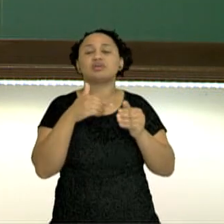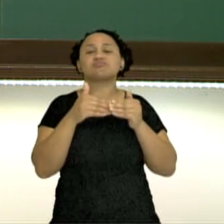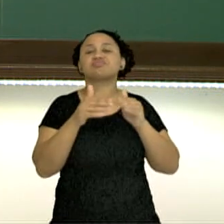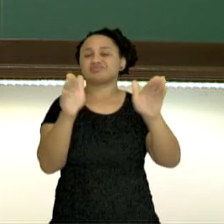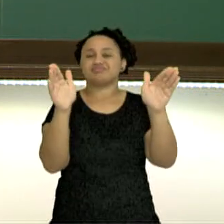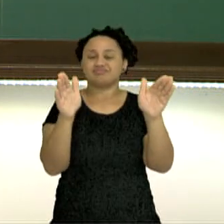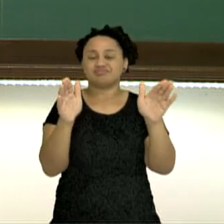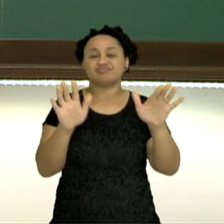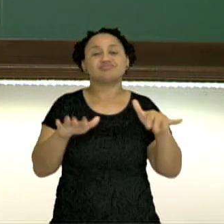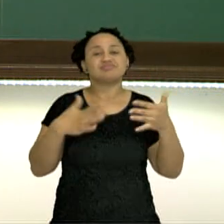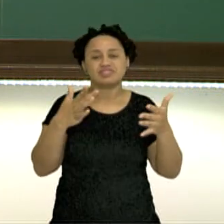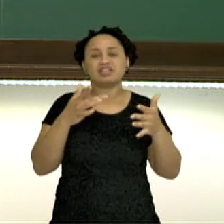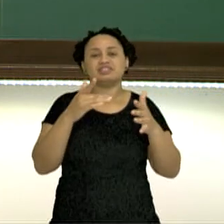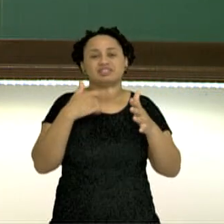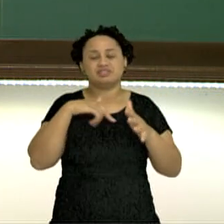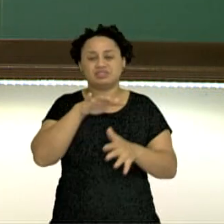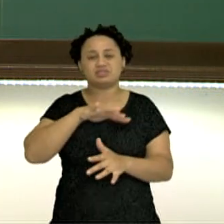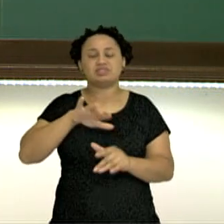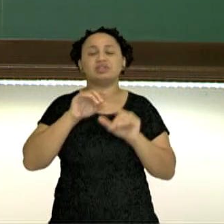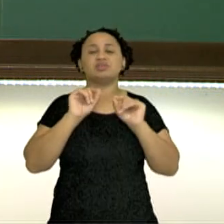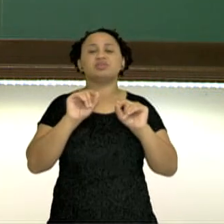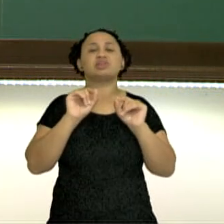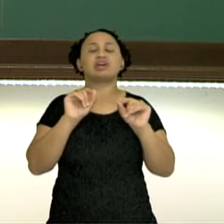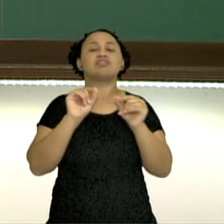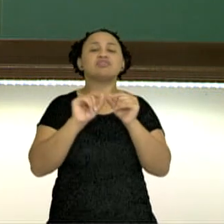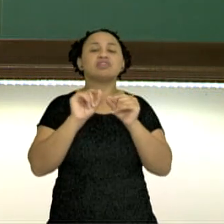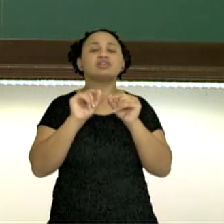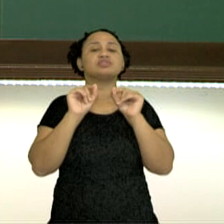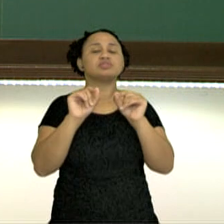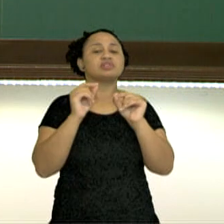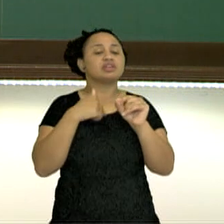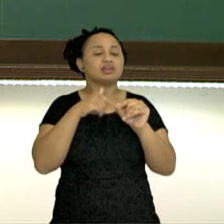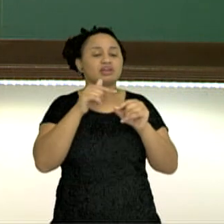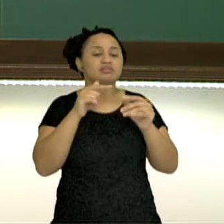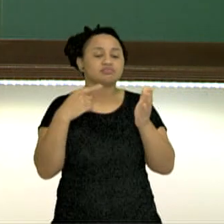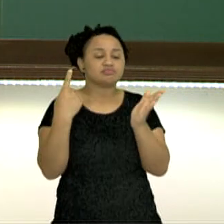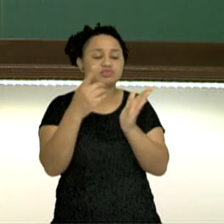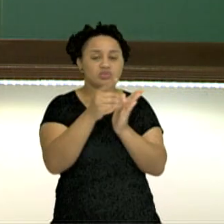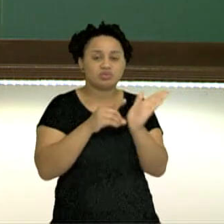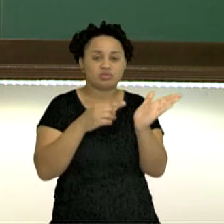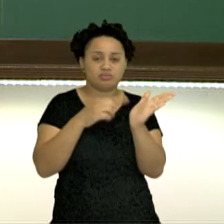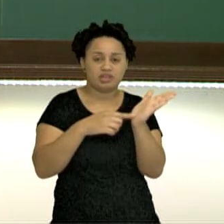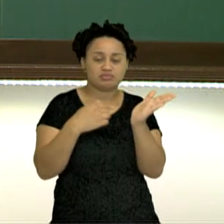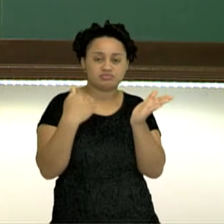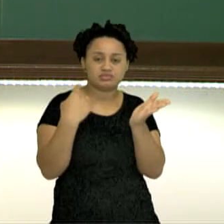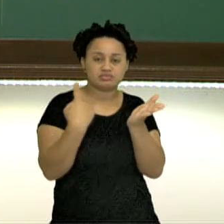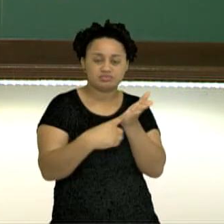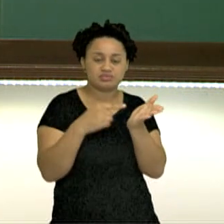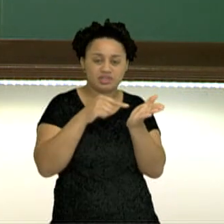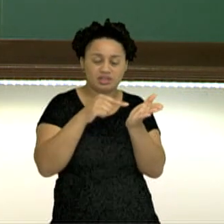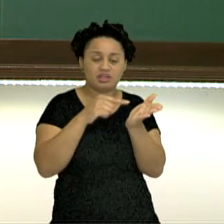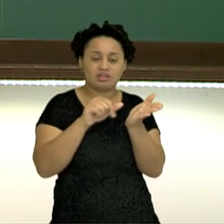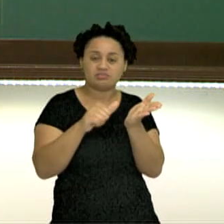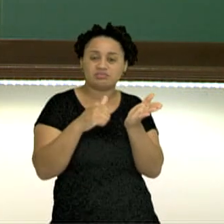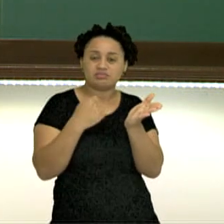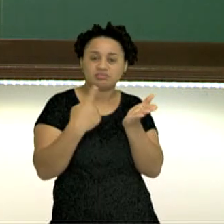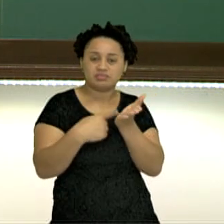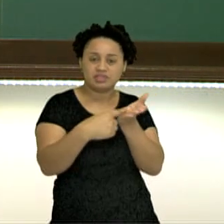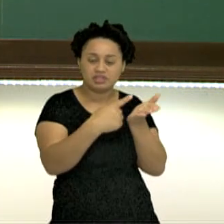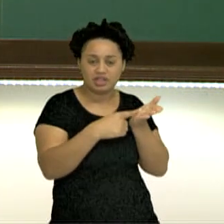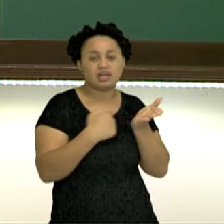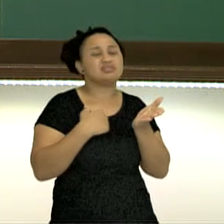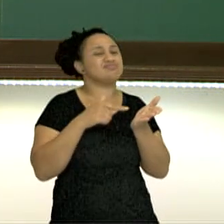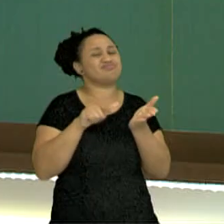amplos. E esta condição fazia com que aquele tratado do final da década de 40 se tornasse